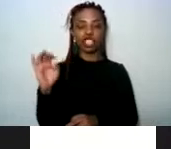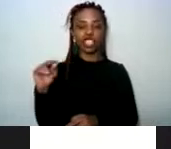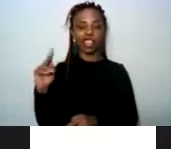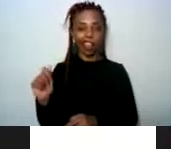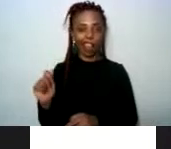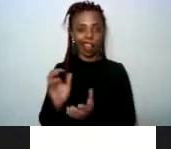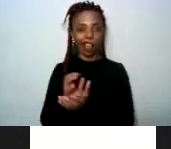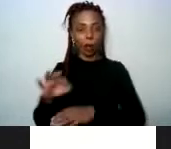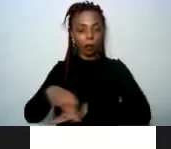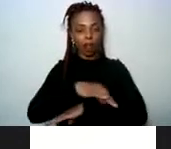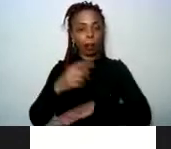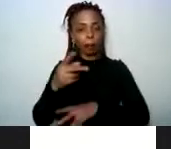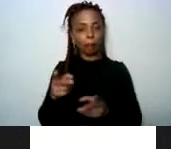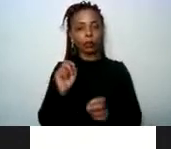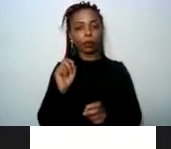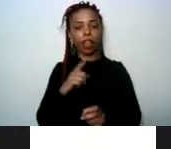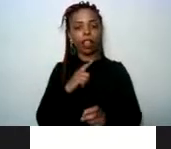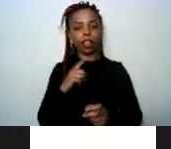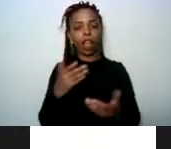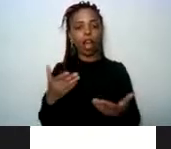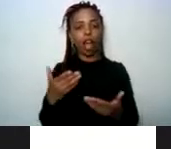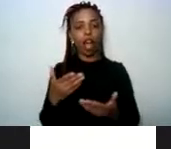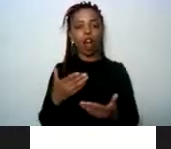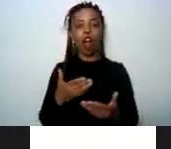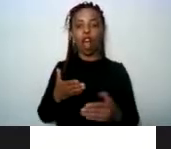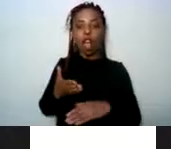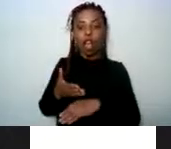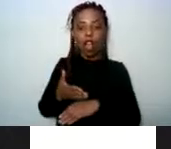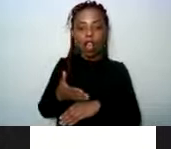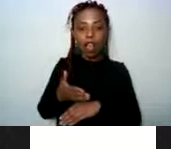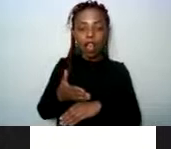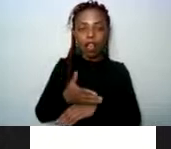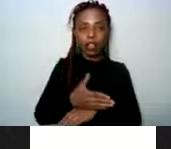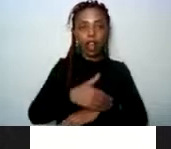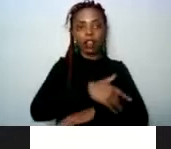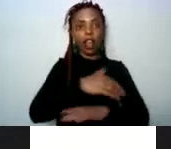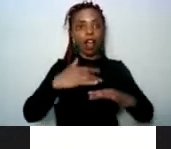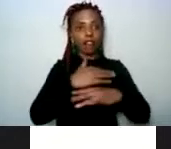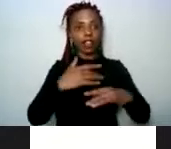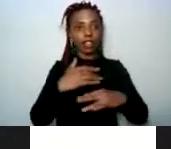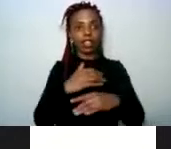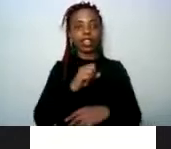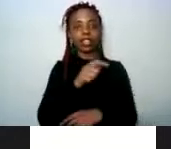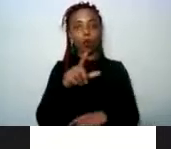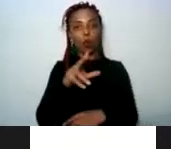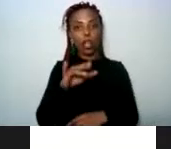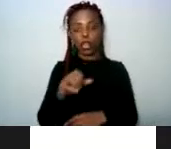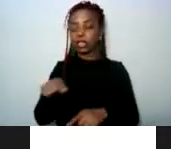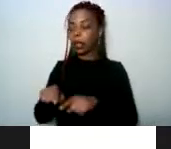que eles colocaram de ligação entre a entrada da Avenida São Luís e a entrada da Rua da Consolação,